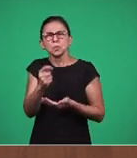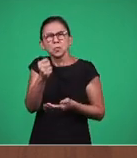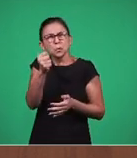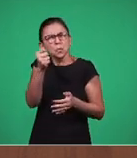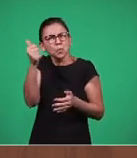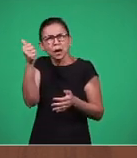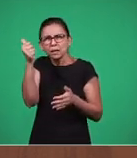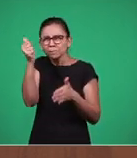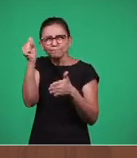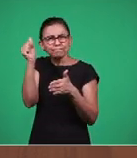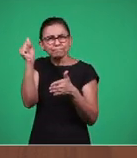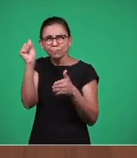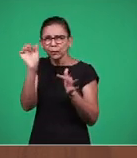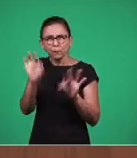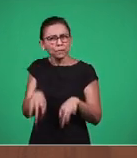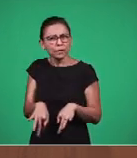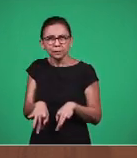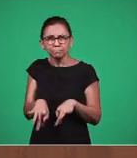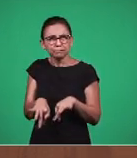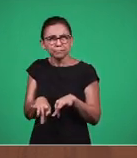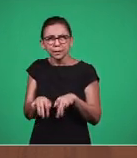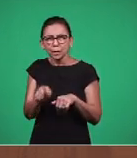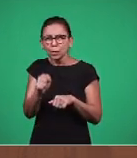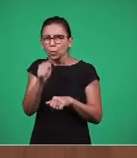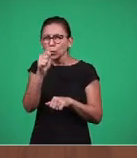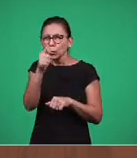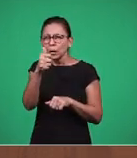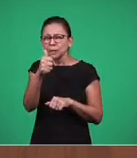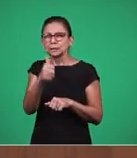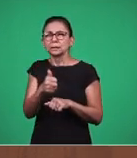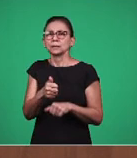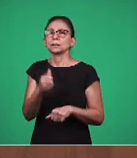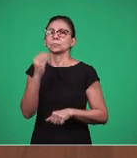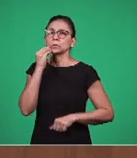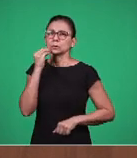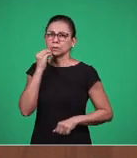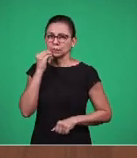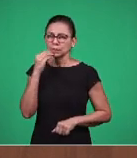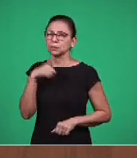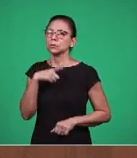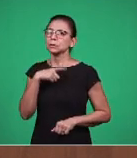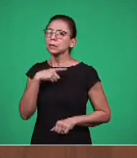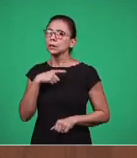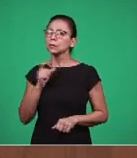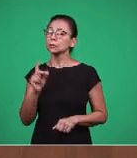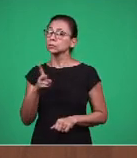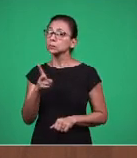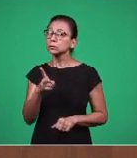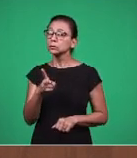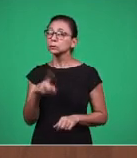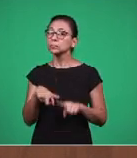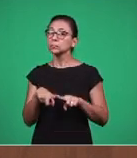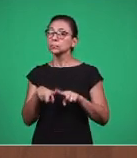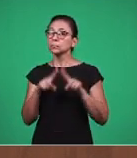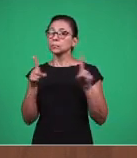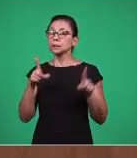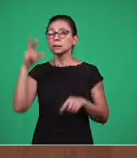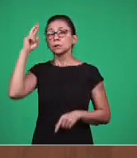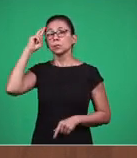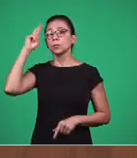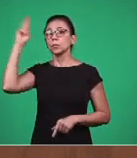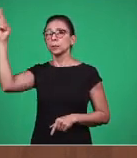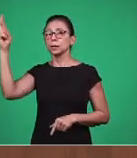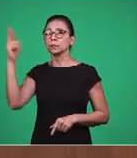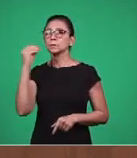esgotando. A porta da graça está aberta. Haverá um momento quando o Senhor mesmo fechará esta